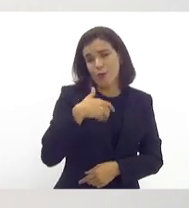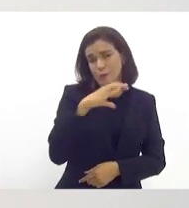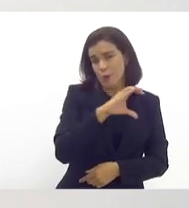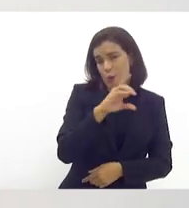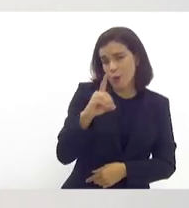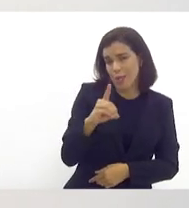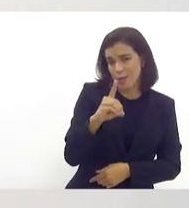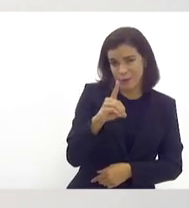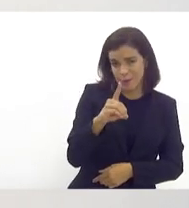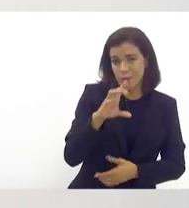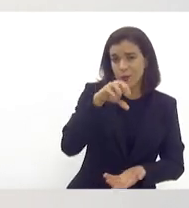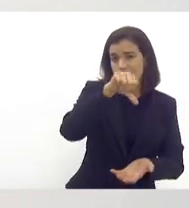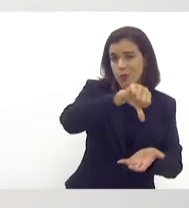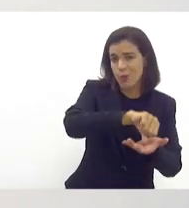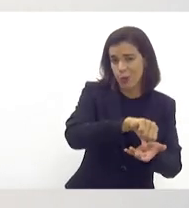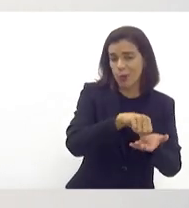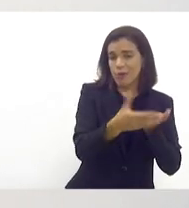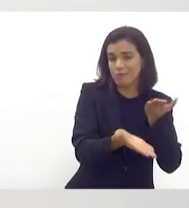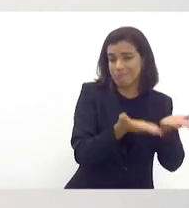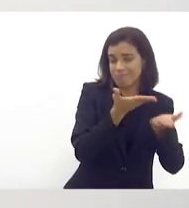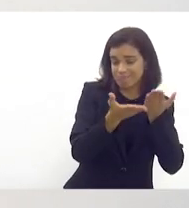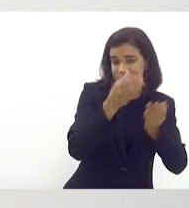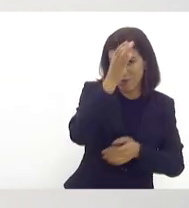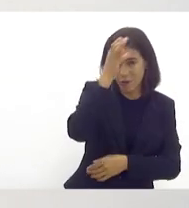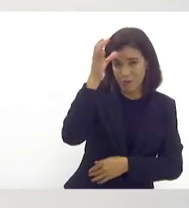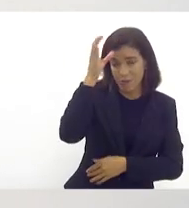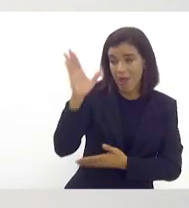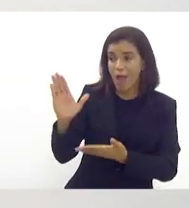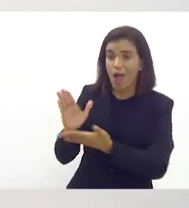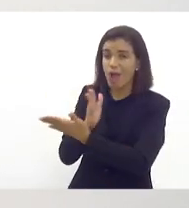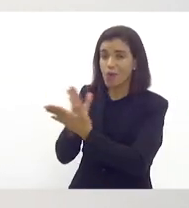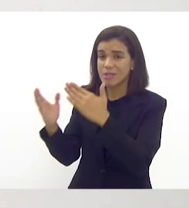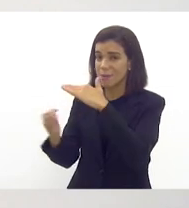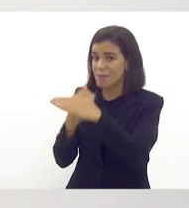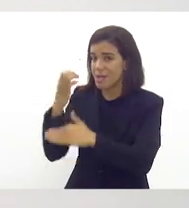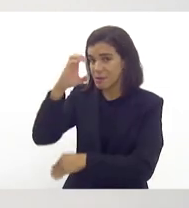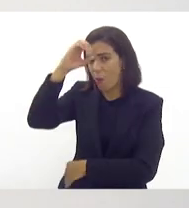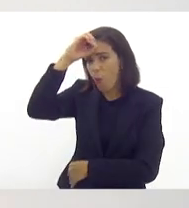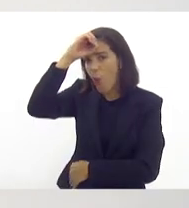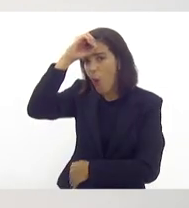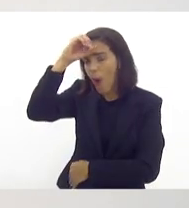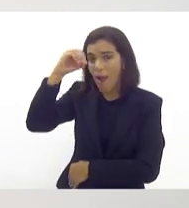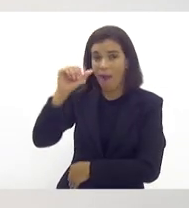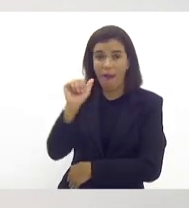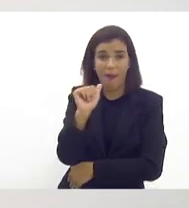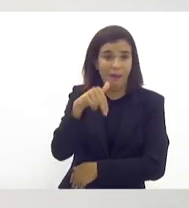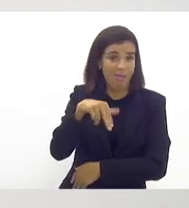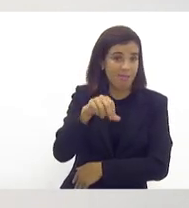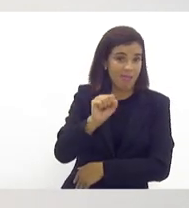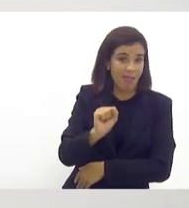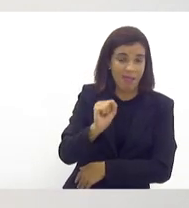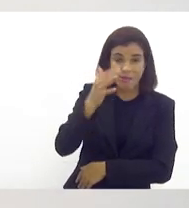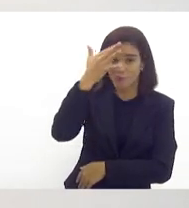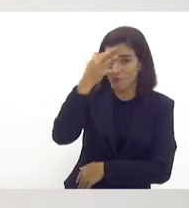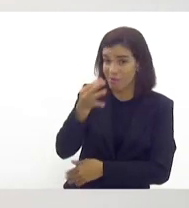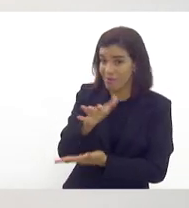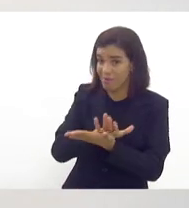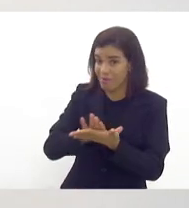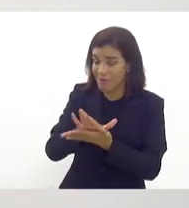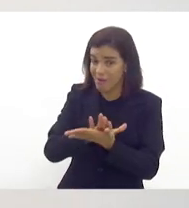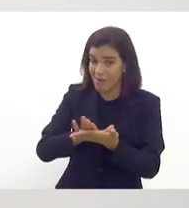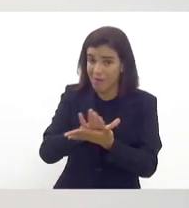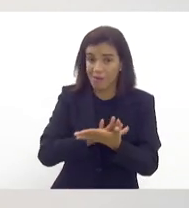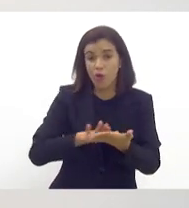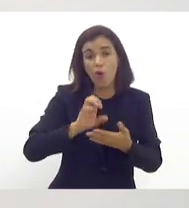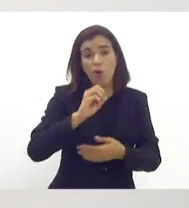núcleo de defesa do consumidor mas às vezes as empresas não entendem dessa maneira a ins também pode não entender dessa maneira o órgão